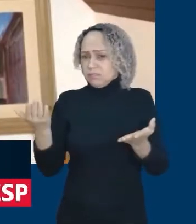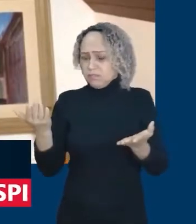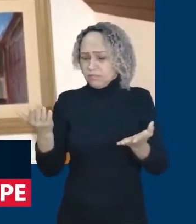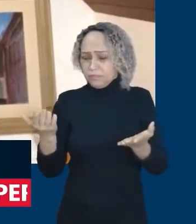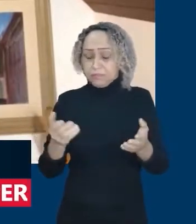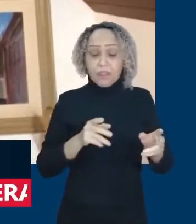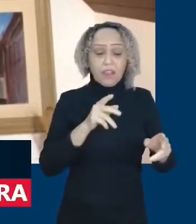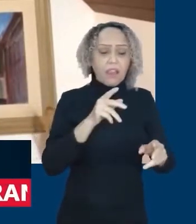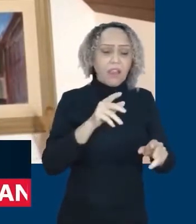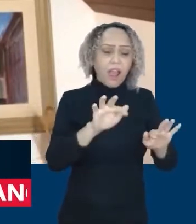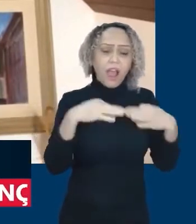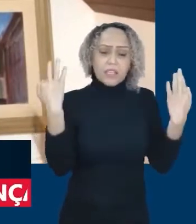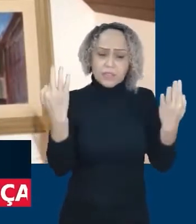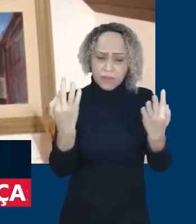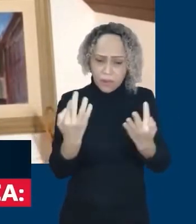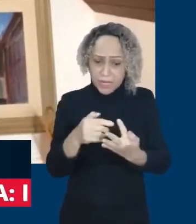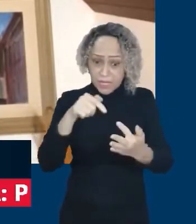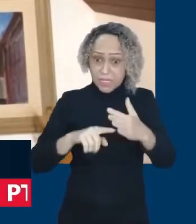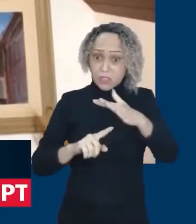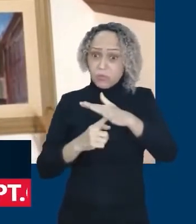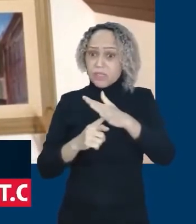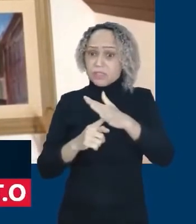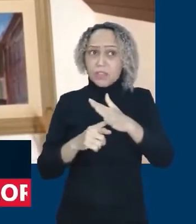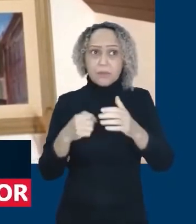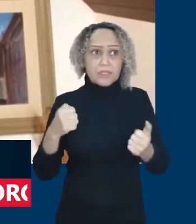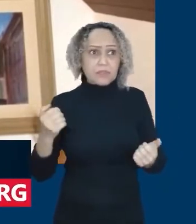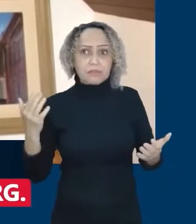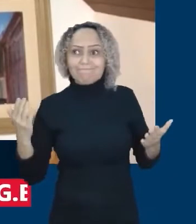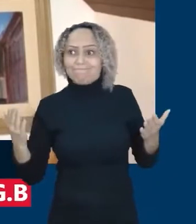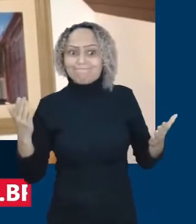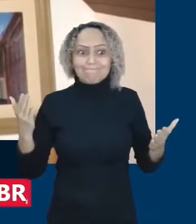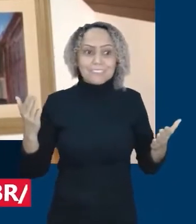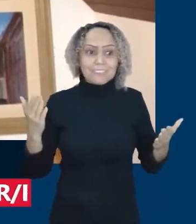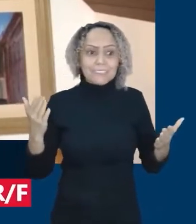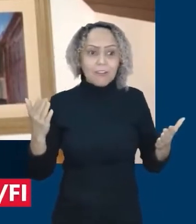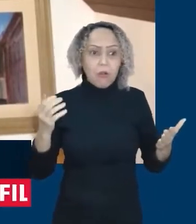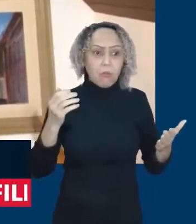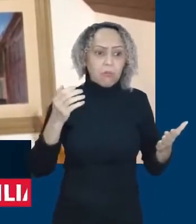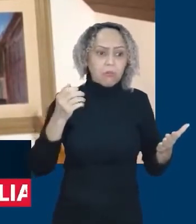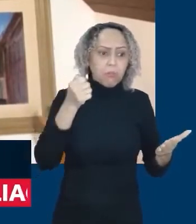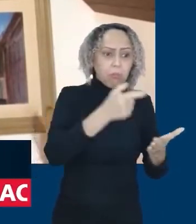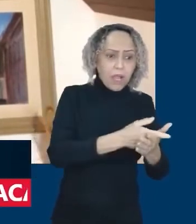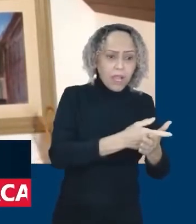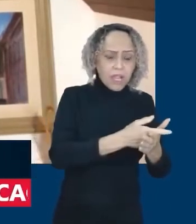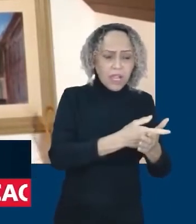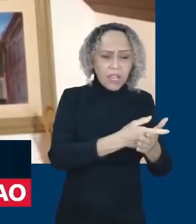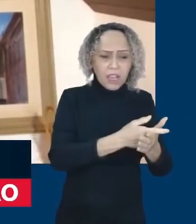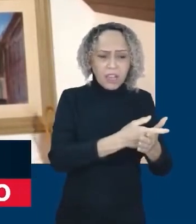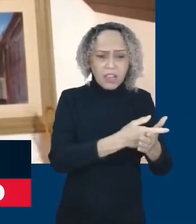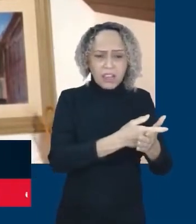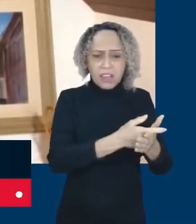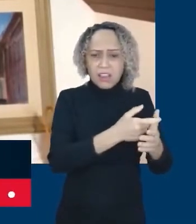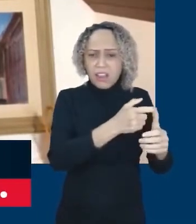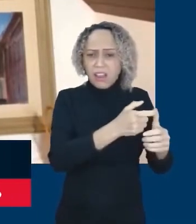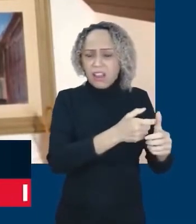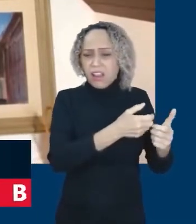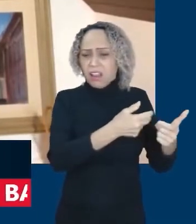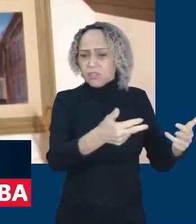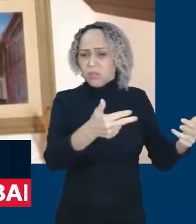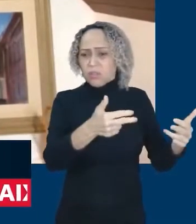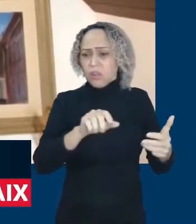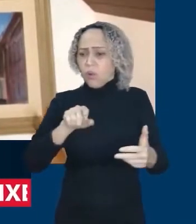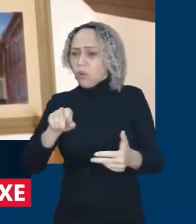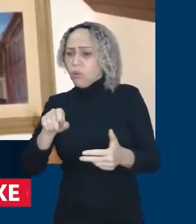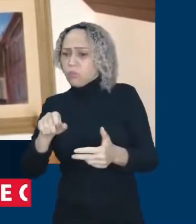conta de água e de luz ou põem comida na mesa da família. Nós temos que tomar decisões duras e deixar claro que